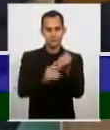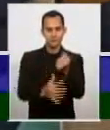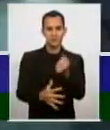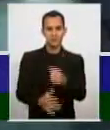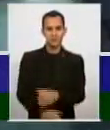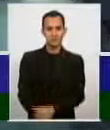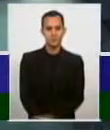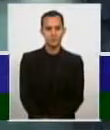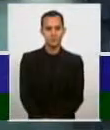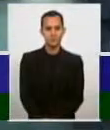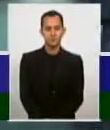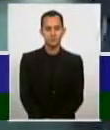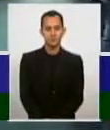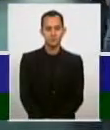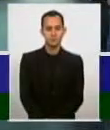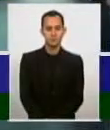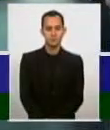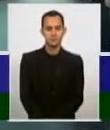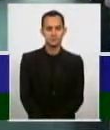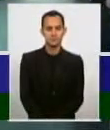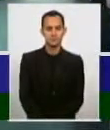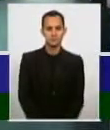diretora.